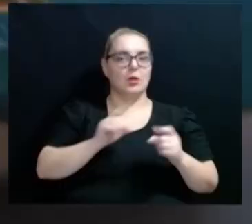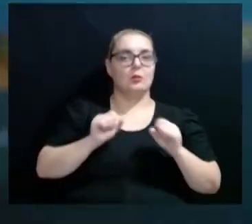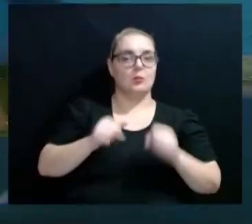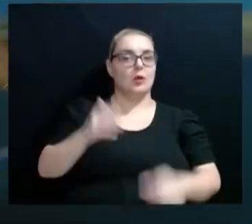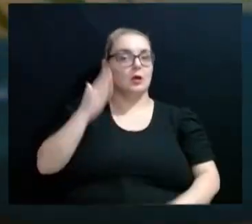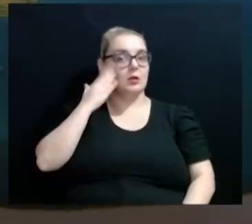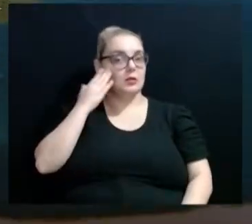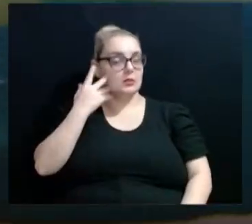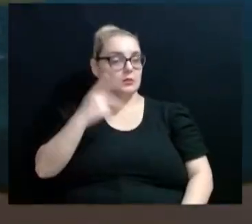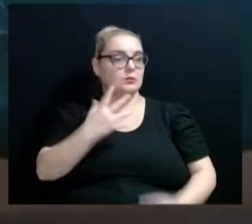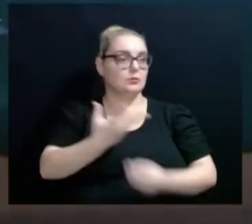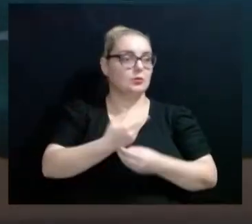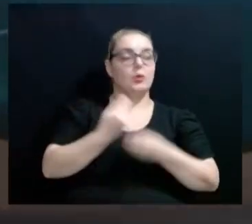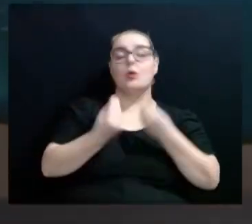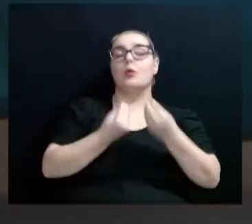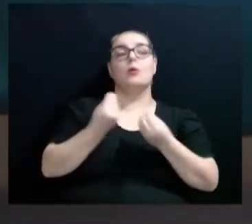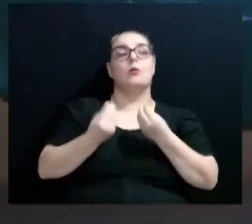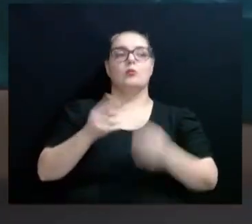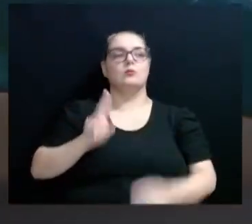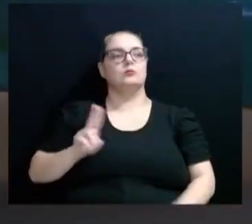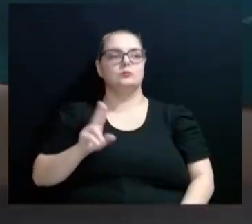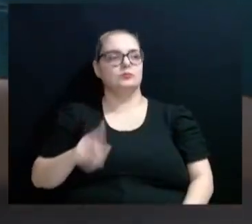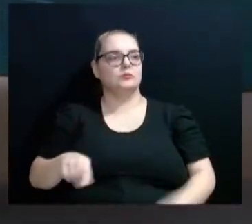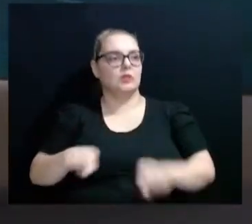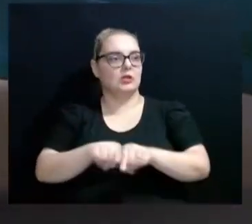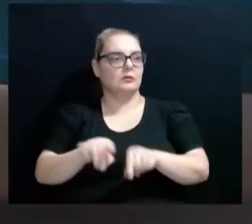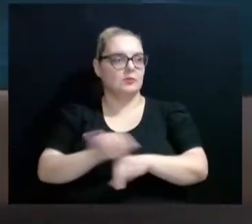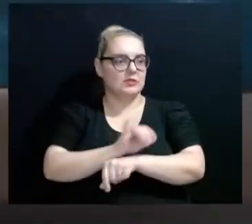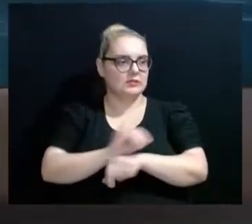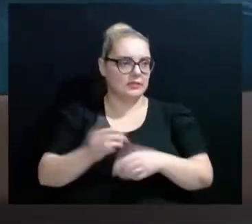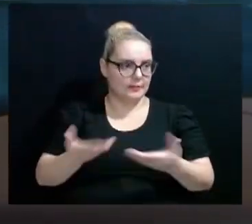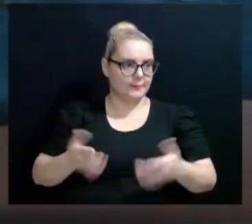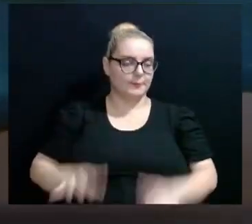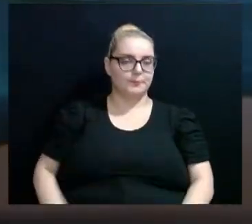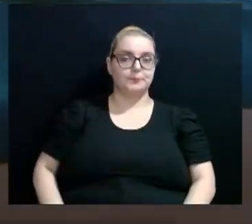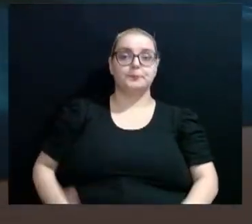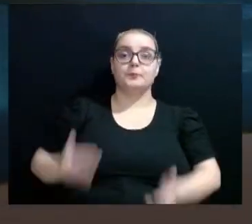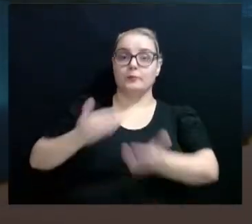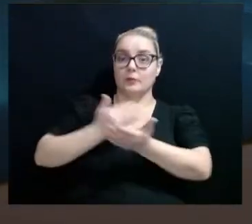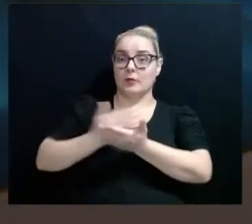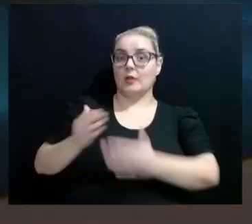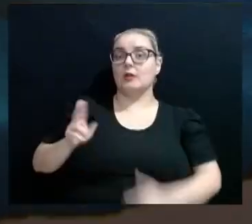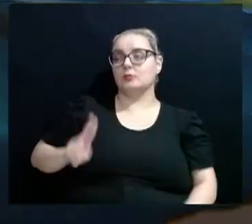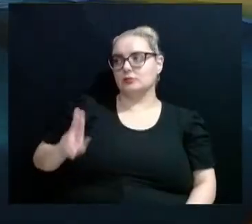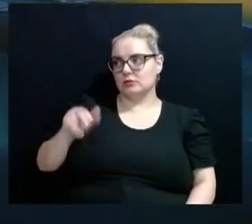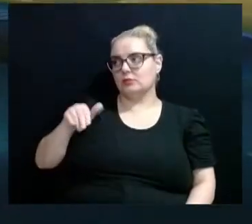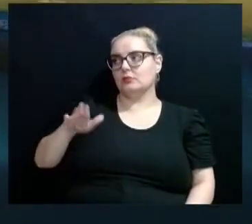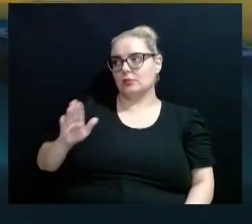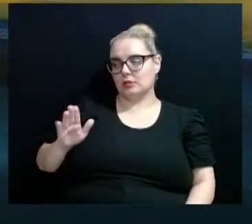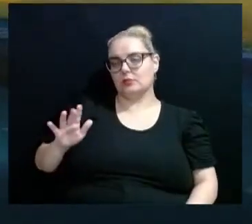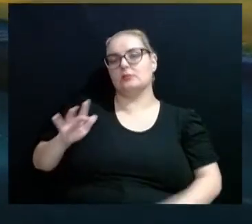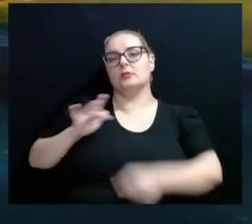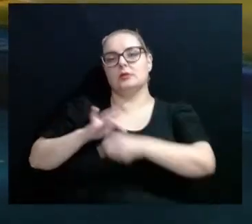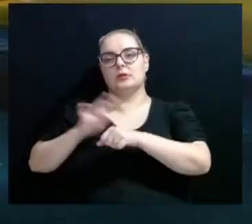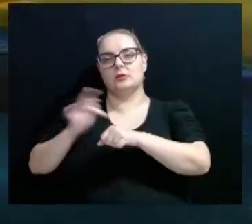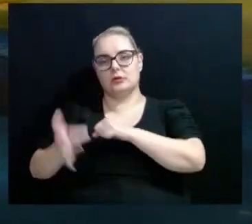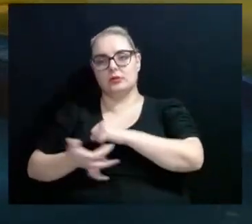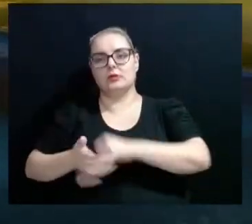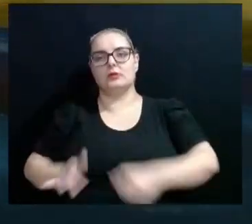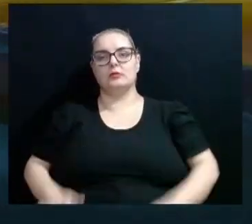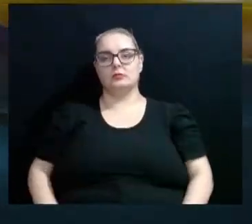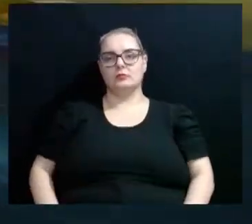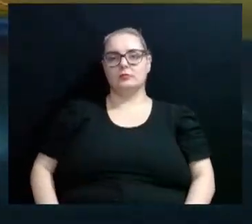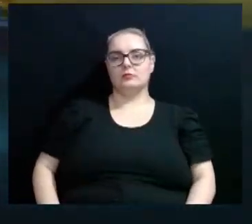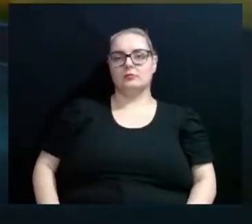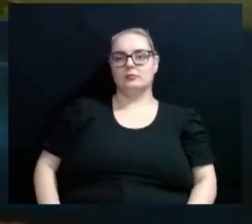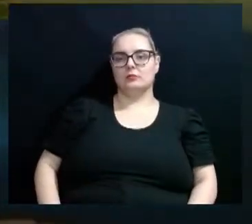presencial, para a pessoa poder entender a sua arte? Como você utiliza também essa ferramenta? No início, eu utilizava mais as redes